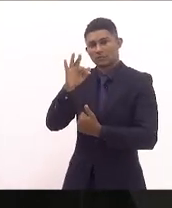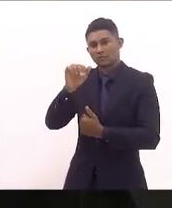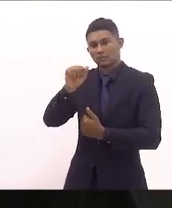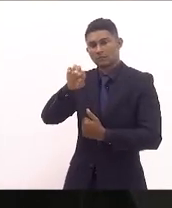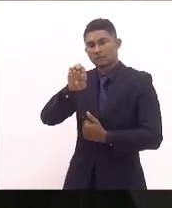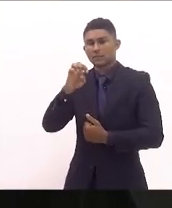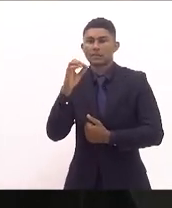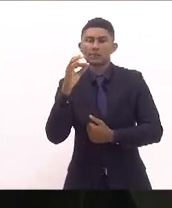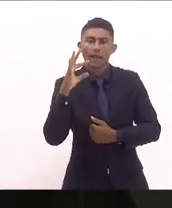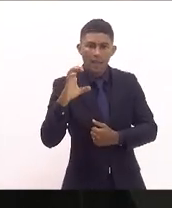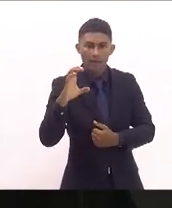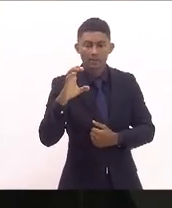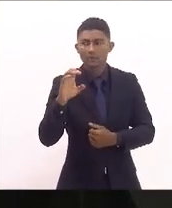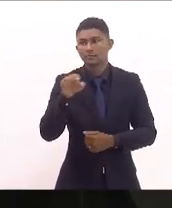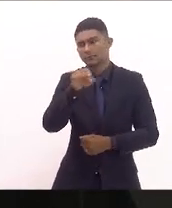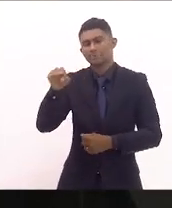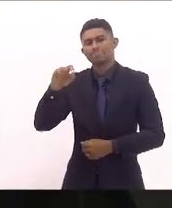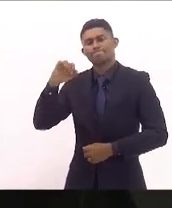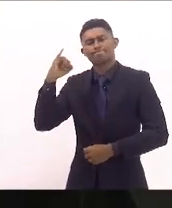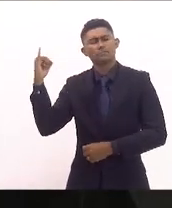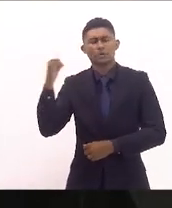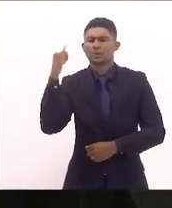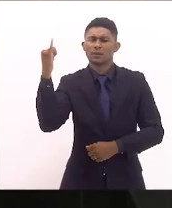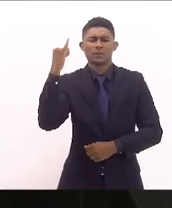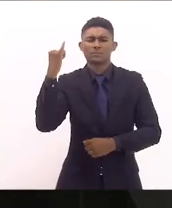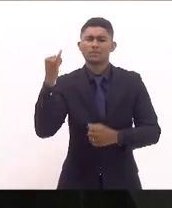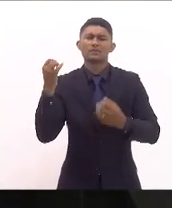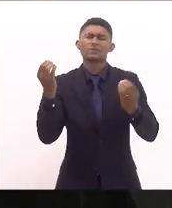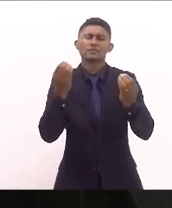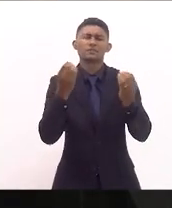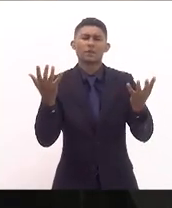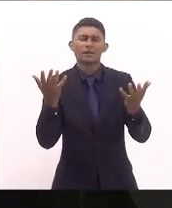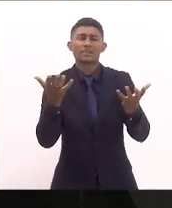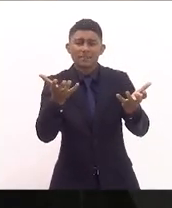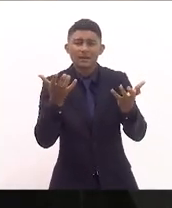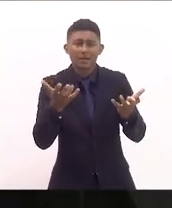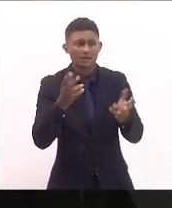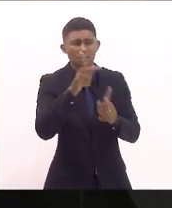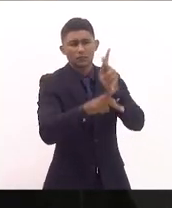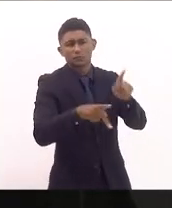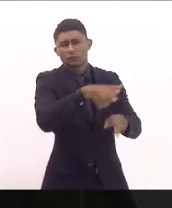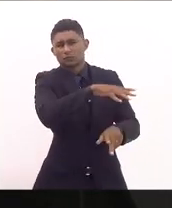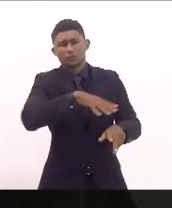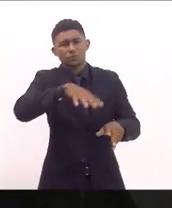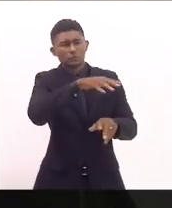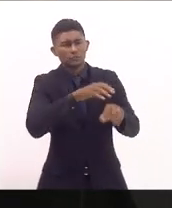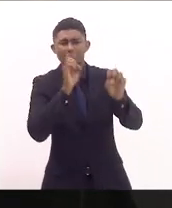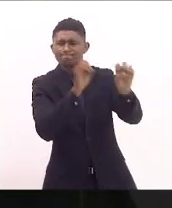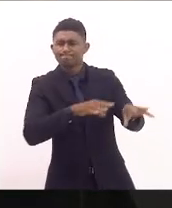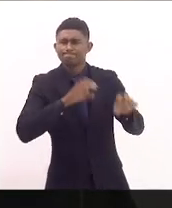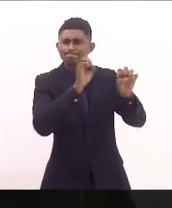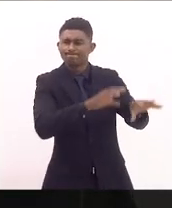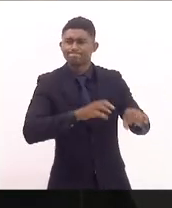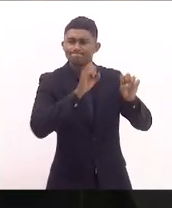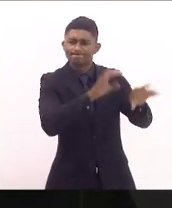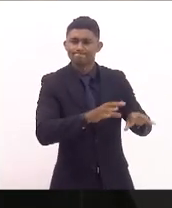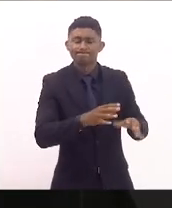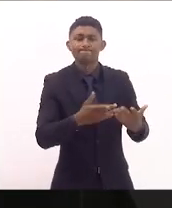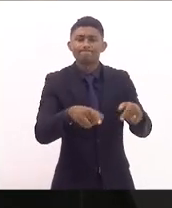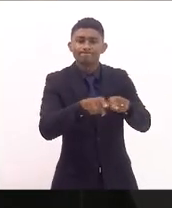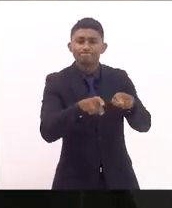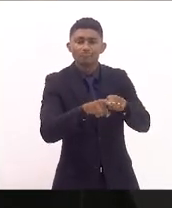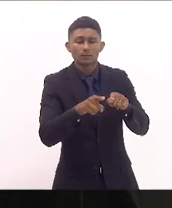compra um papel tão importante para garantir a educação profissional para nossa população e para participar de arranjo de